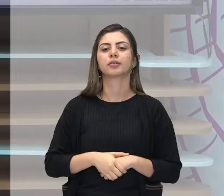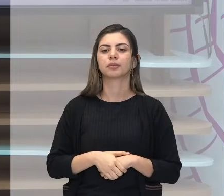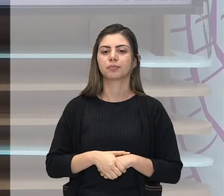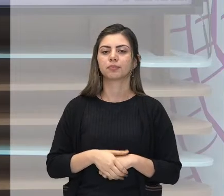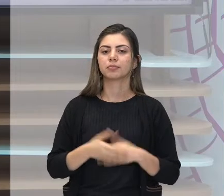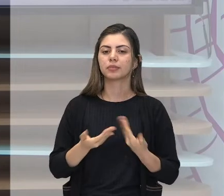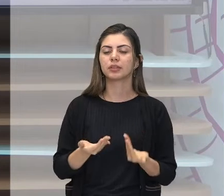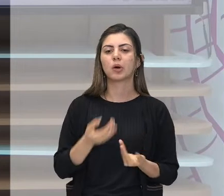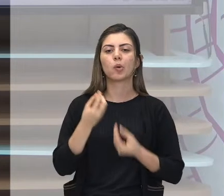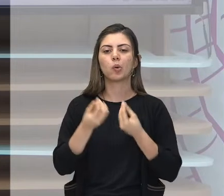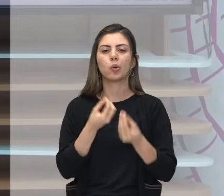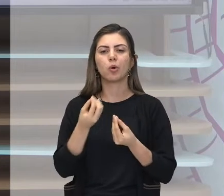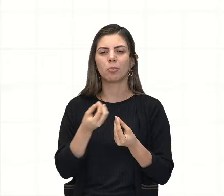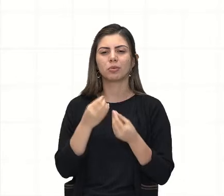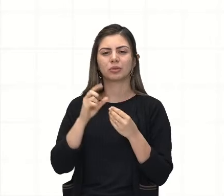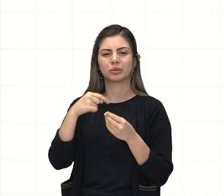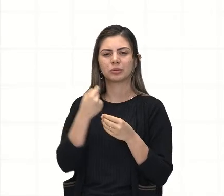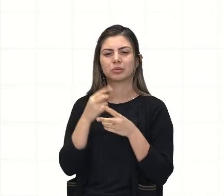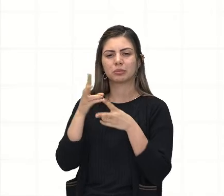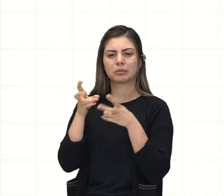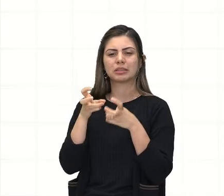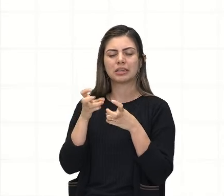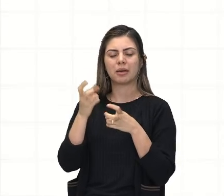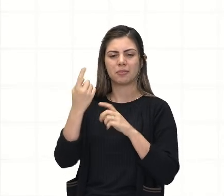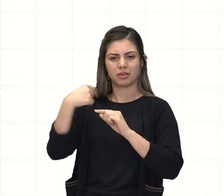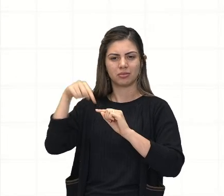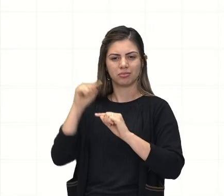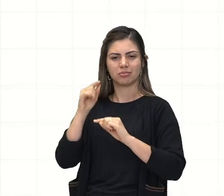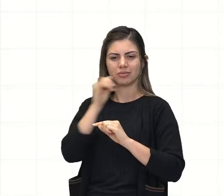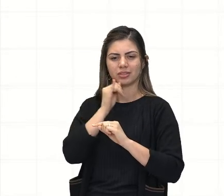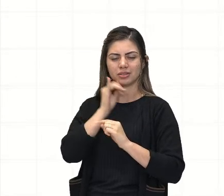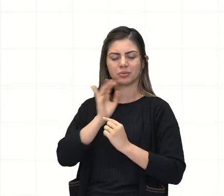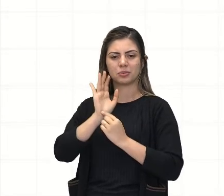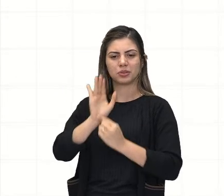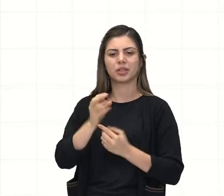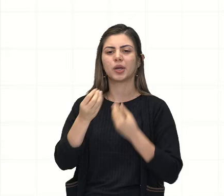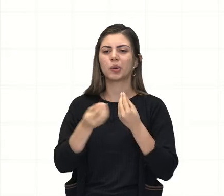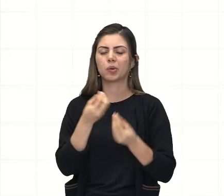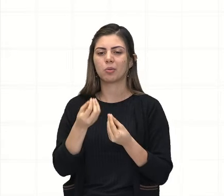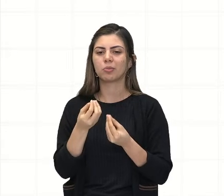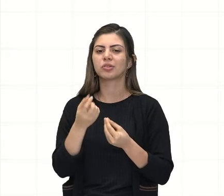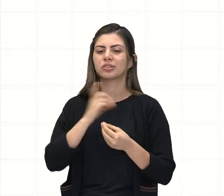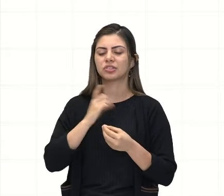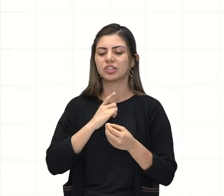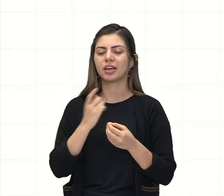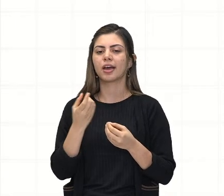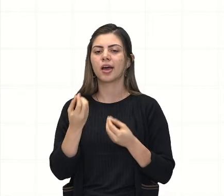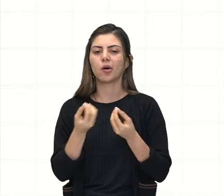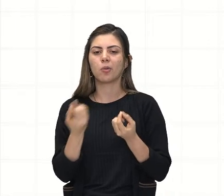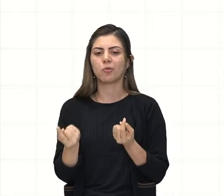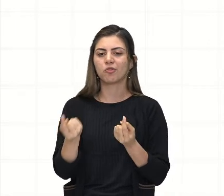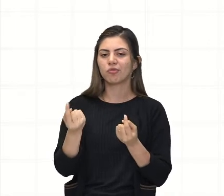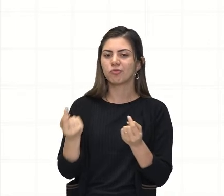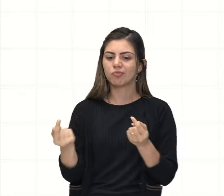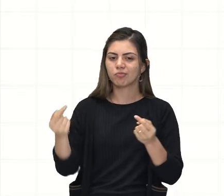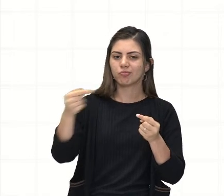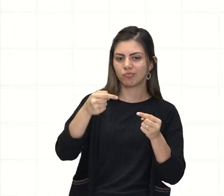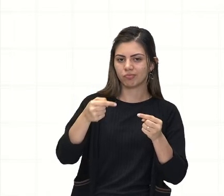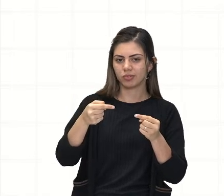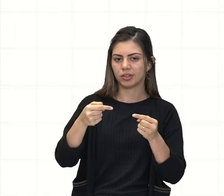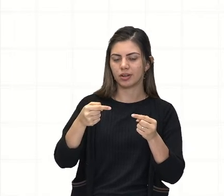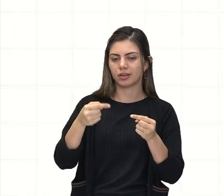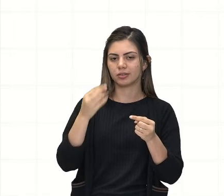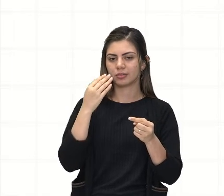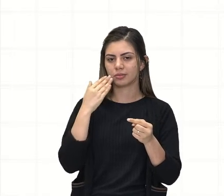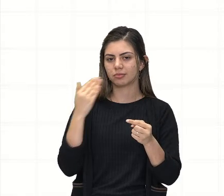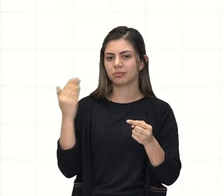né, essa parte aqui, né, ela já ficaria virada para cá, né?